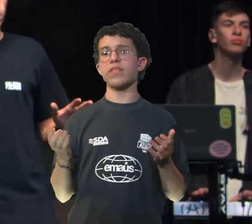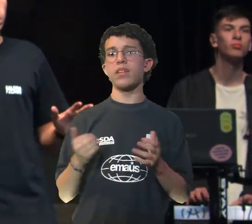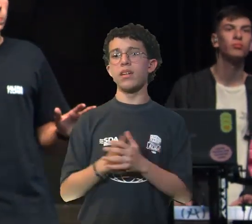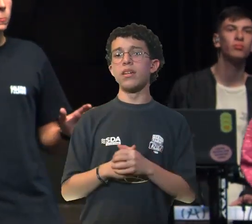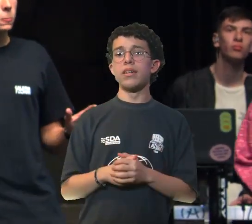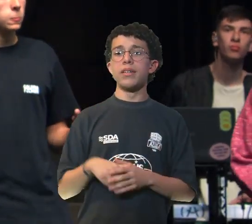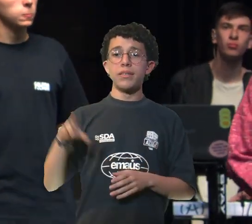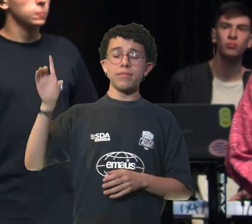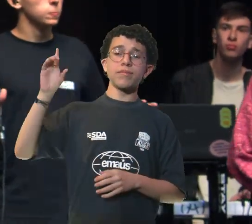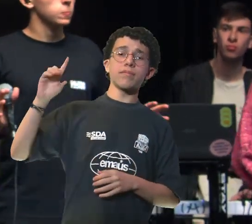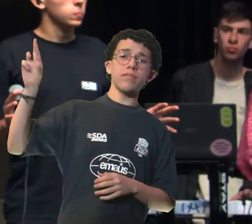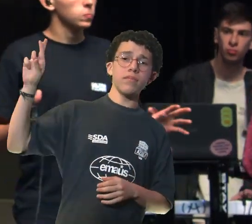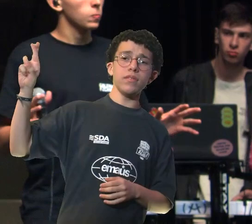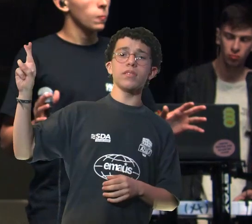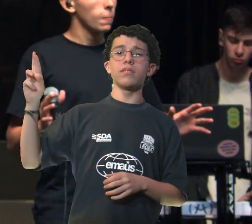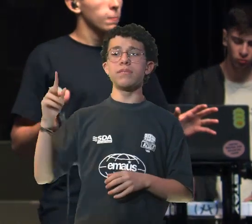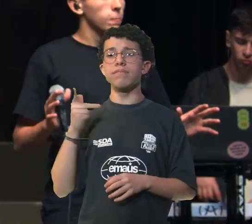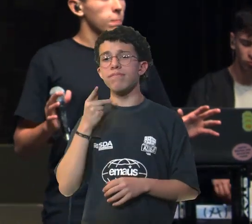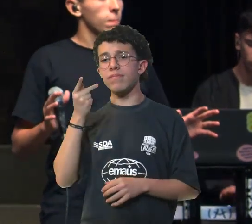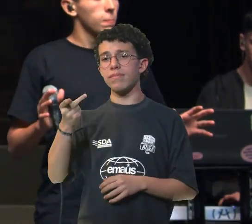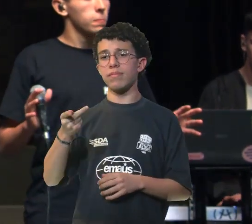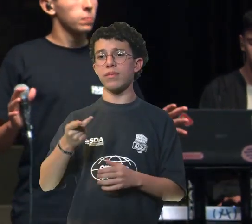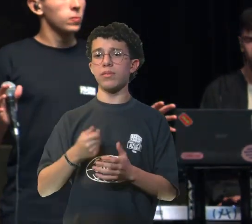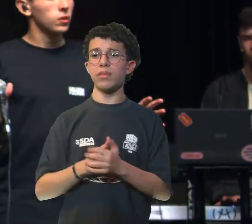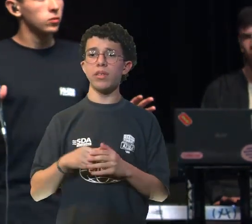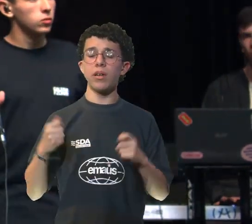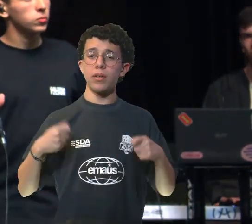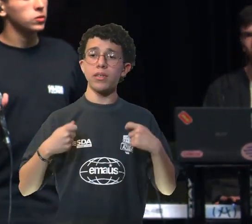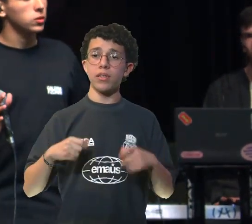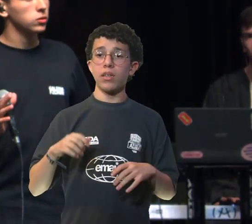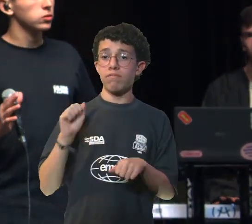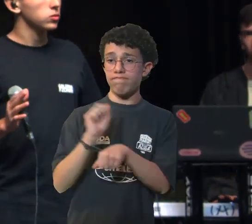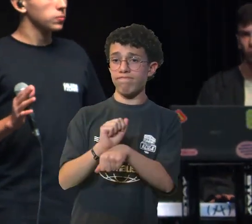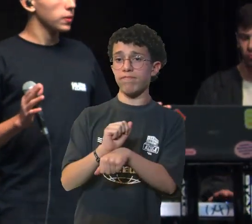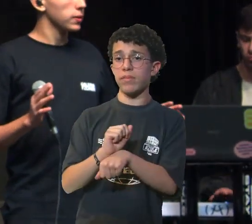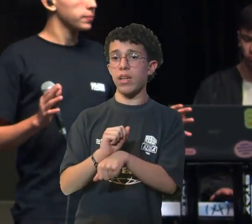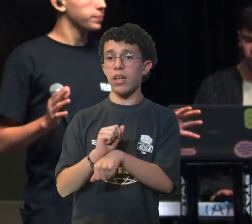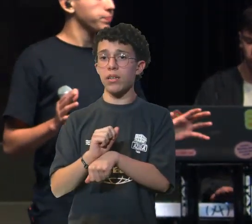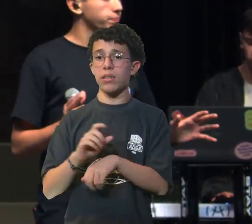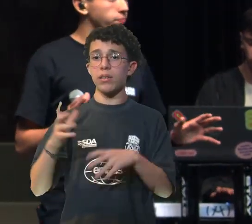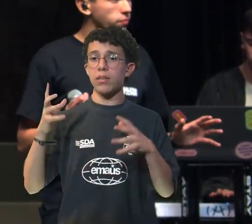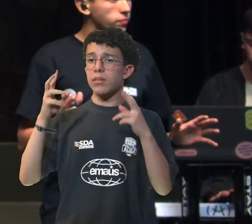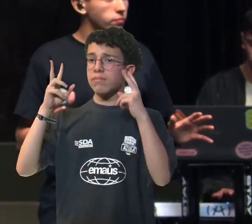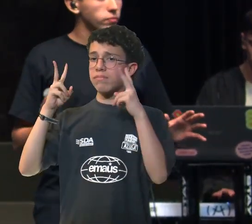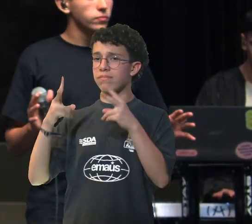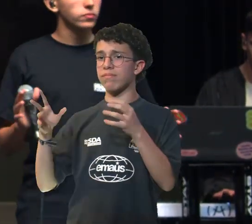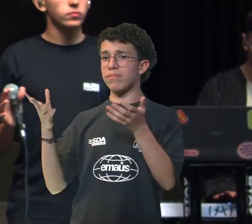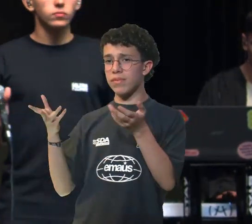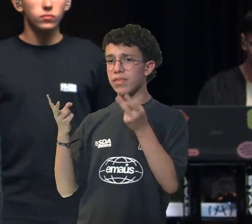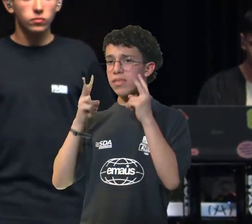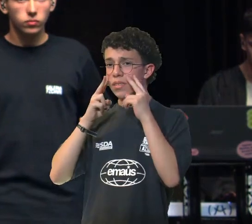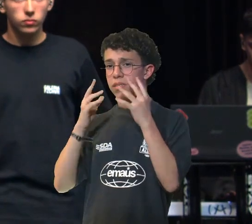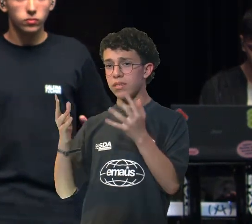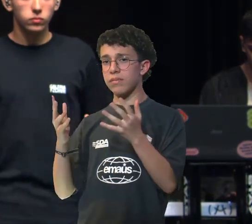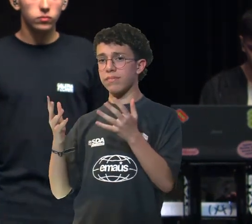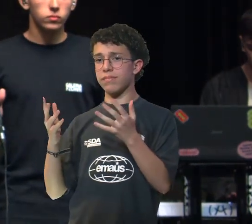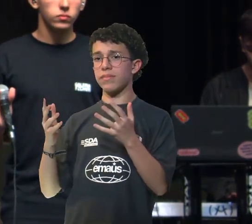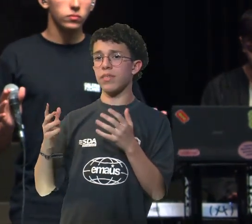Parar um pouquinho para ver a glória de Deus. Parar um pouquinho para te